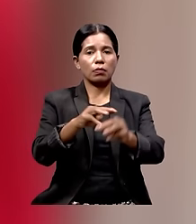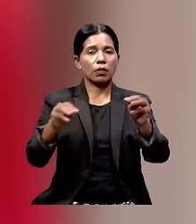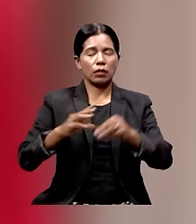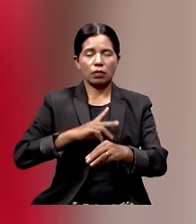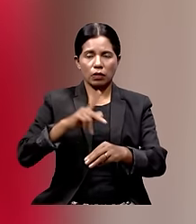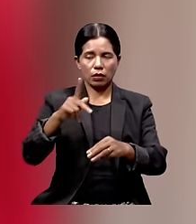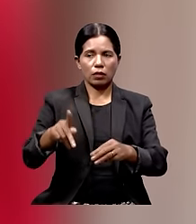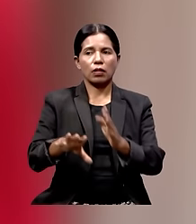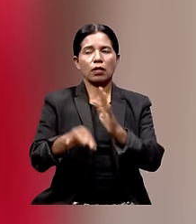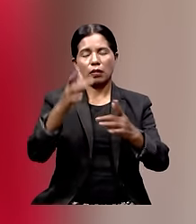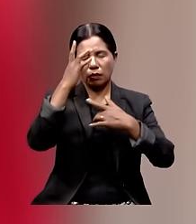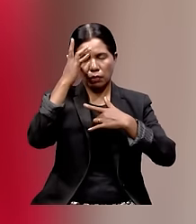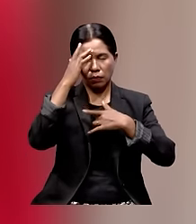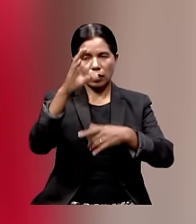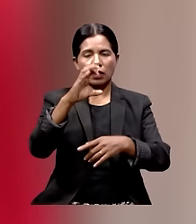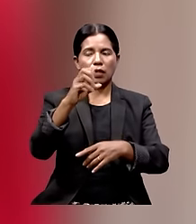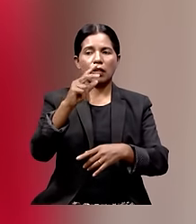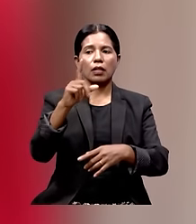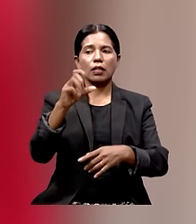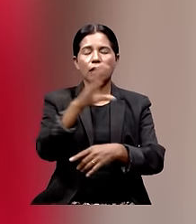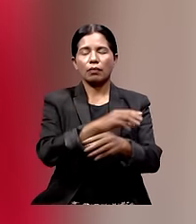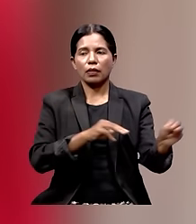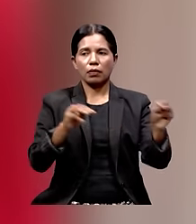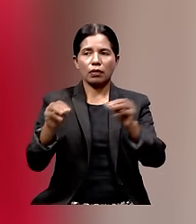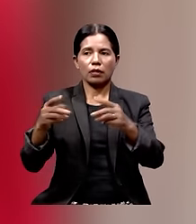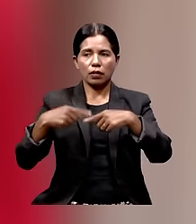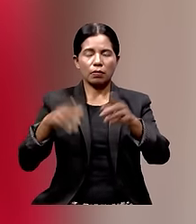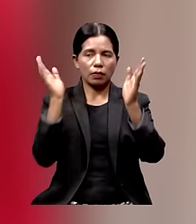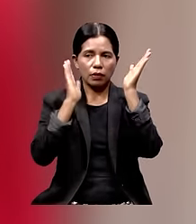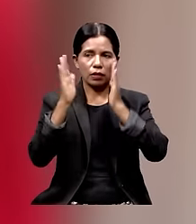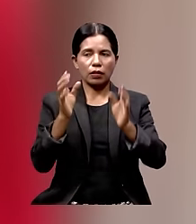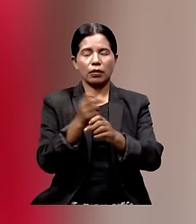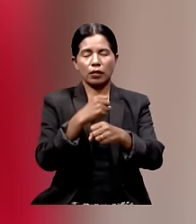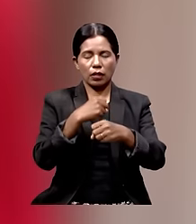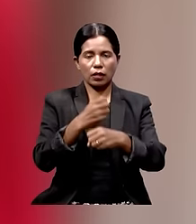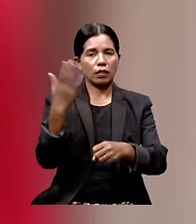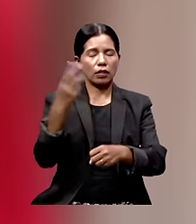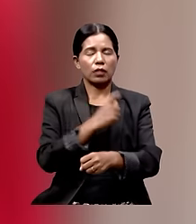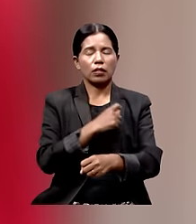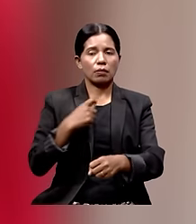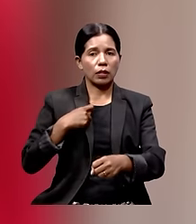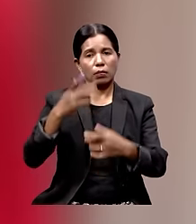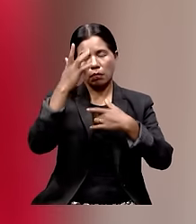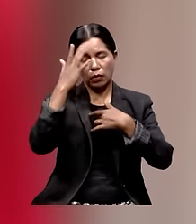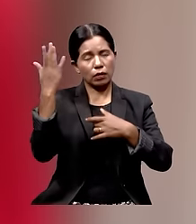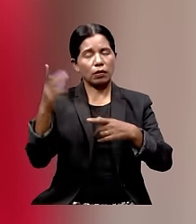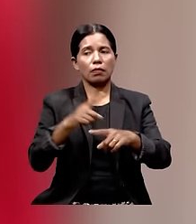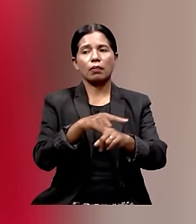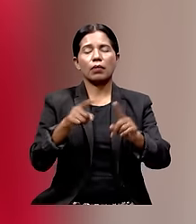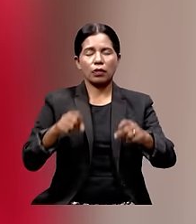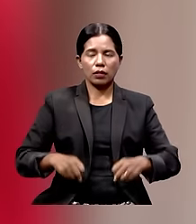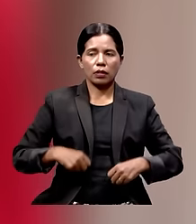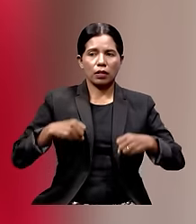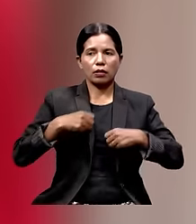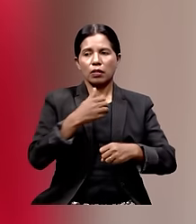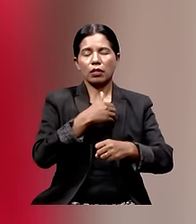Lauten, nebehetan moras câncer lipoma, transferemos ba Malásia, onde hala tratamento ba moras refere, mai be condição saúde se